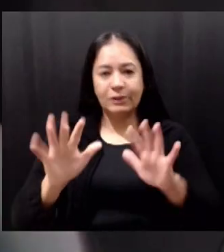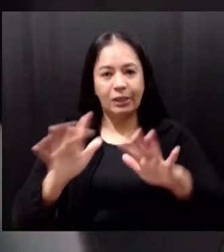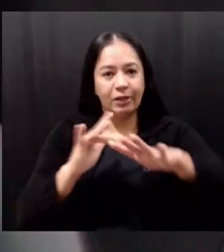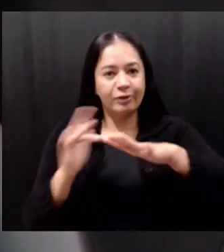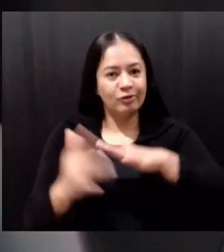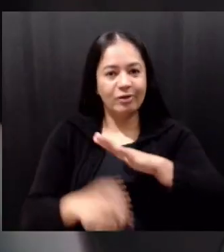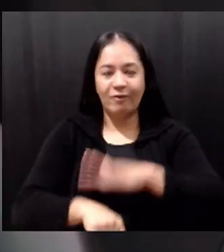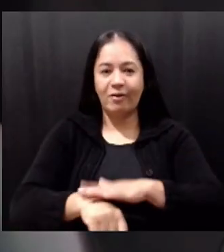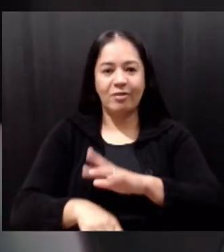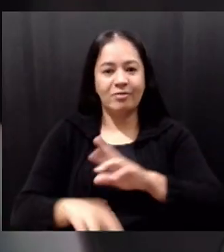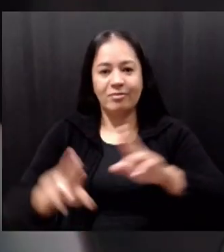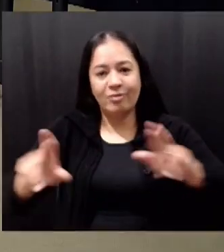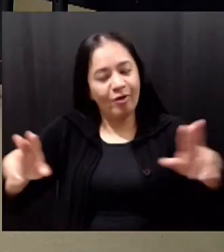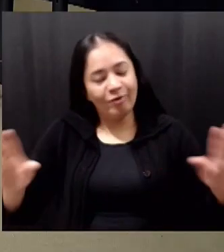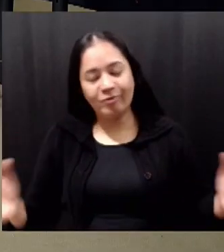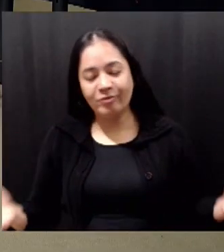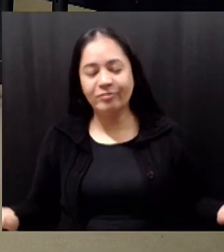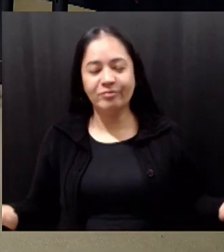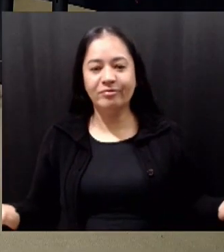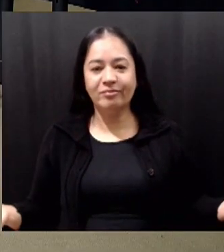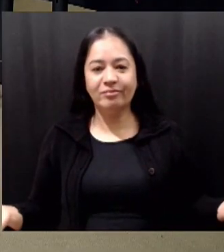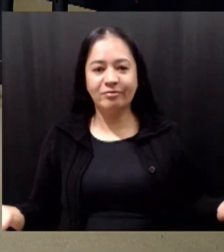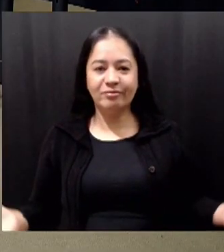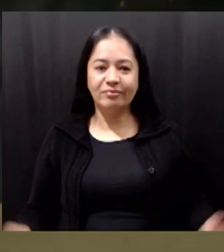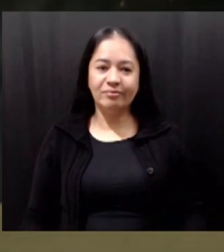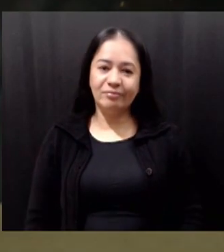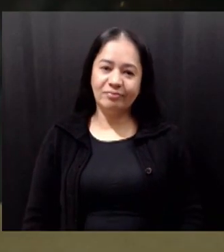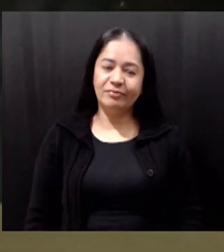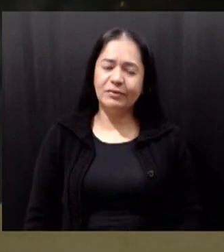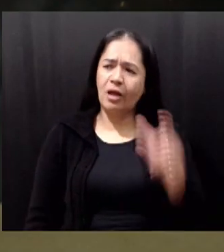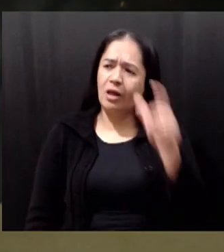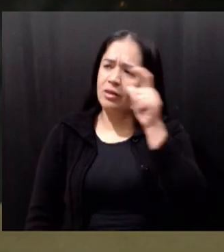para isso, produz. Interessante a fala de vocês,